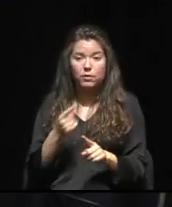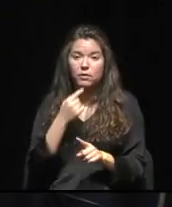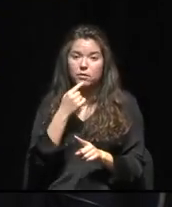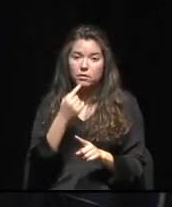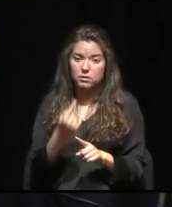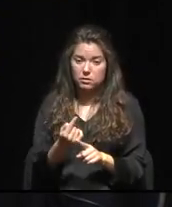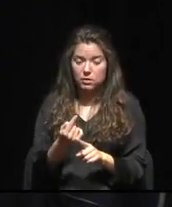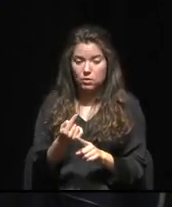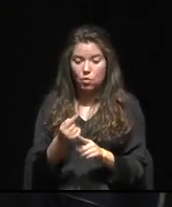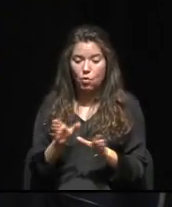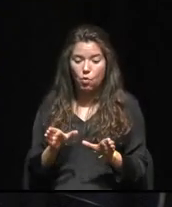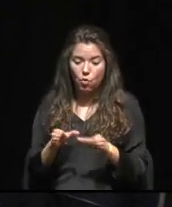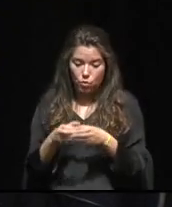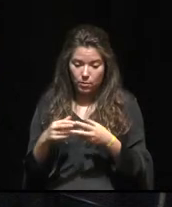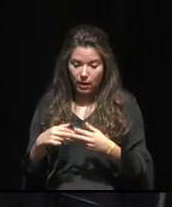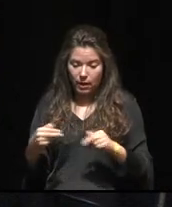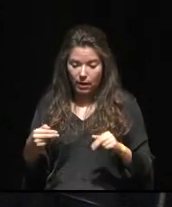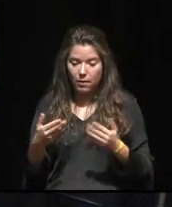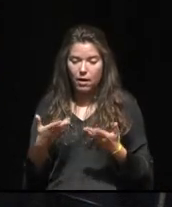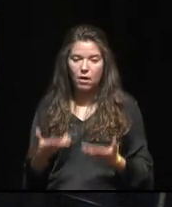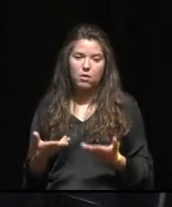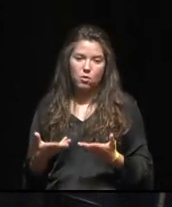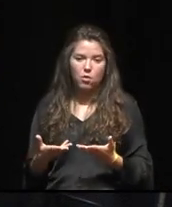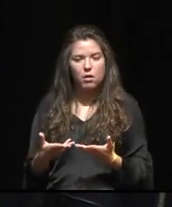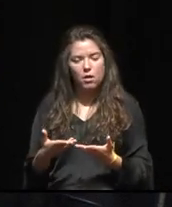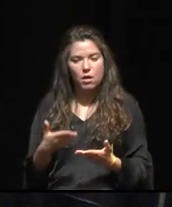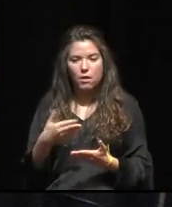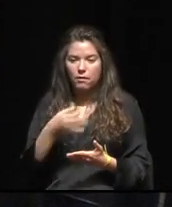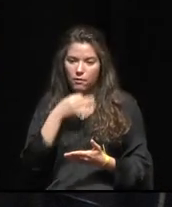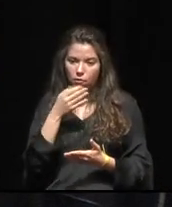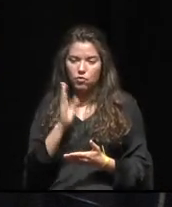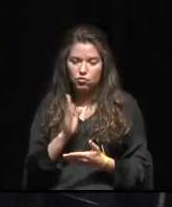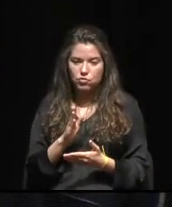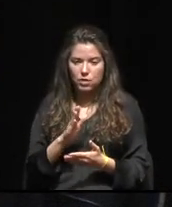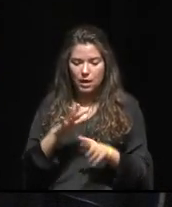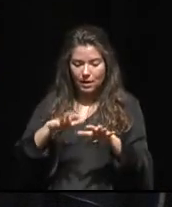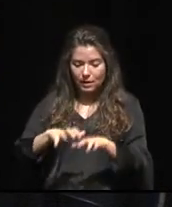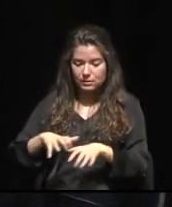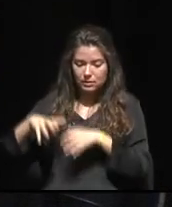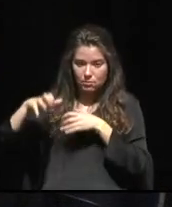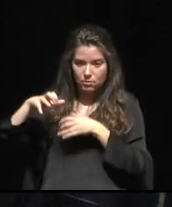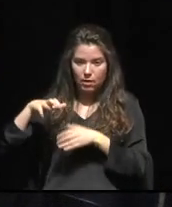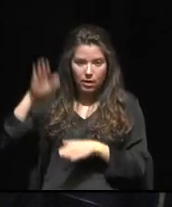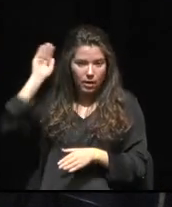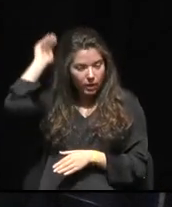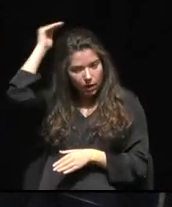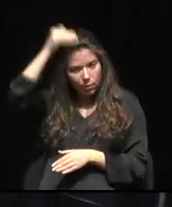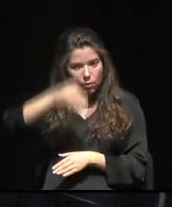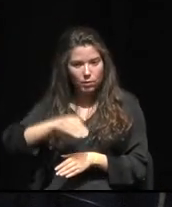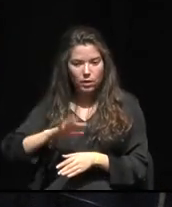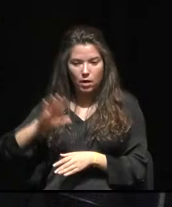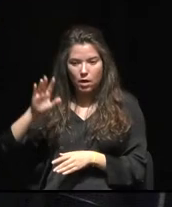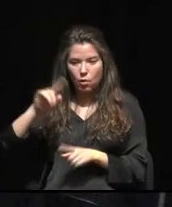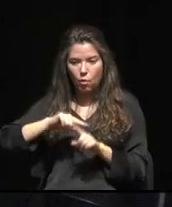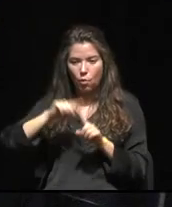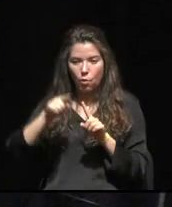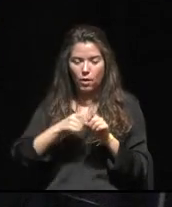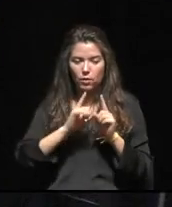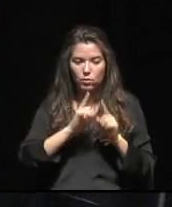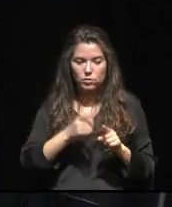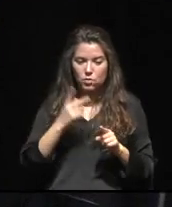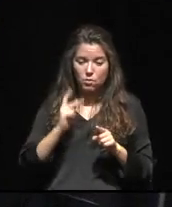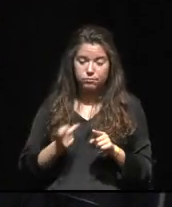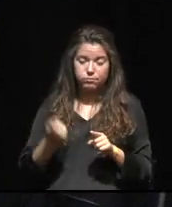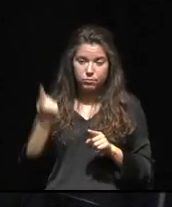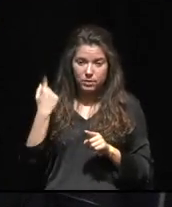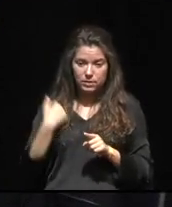atual executivo camarário já interveio junto à Assembleia da República no início do ano passado precisamente para